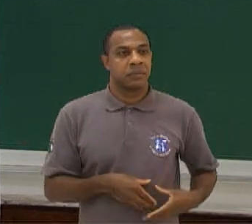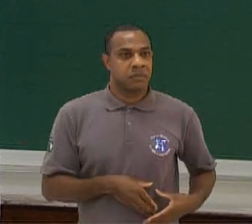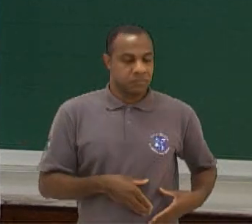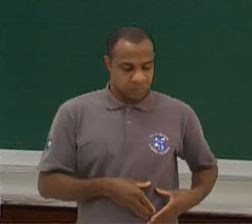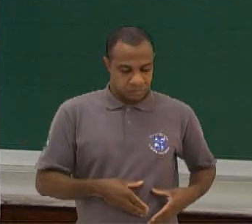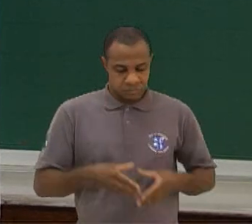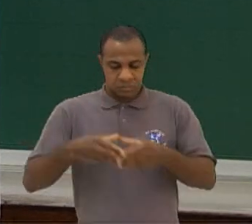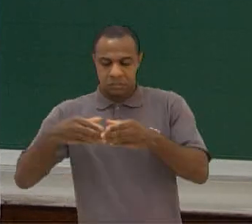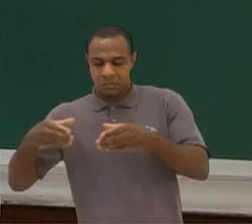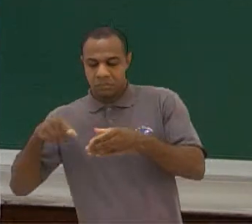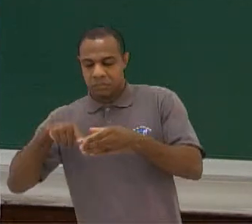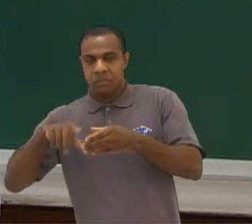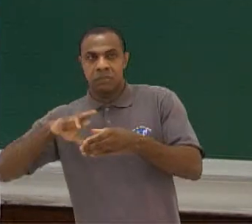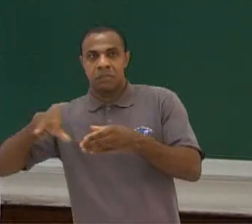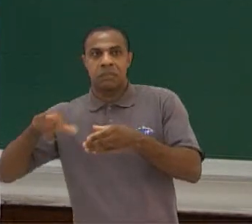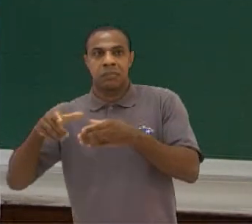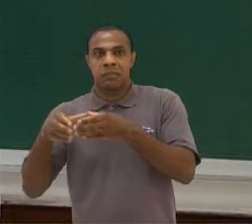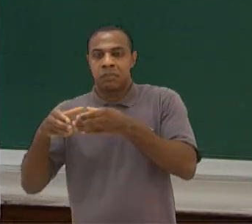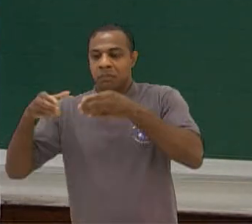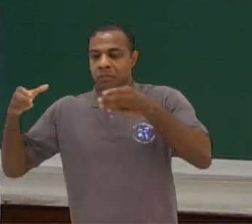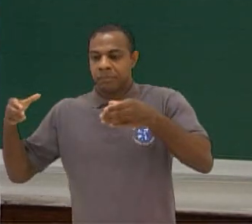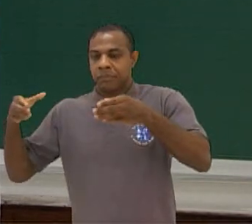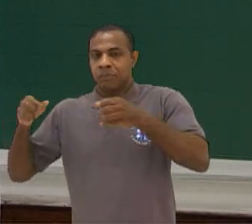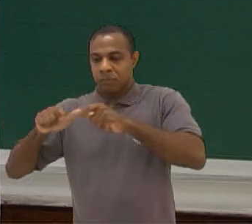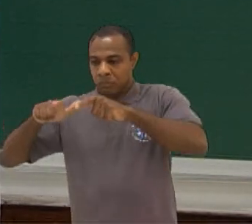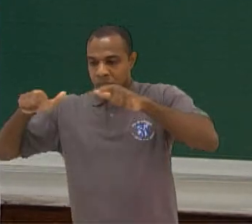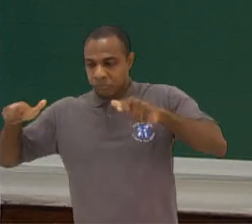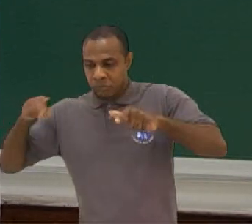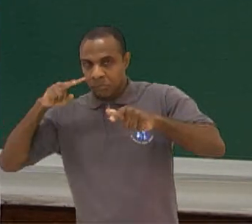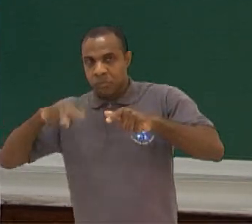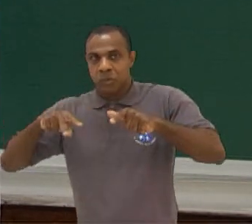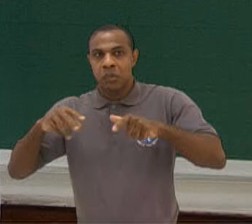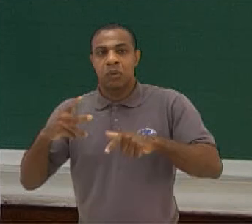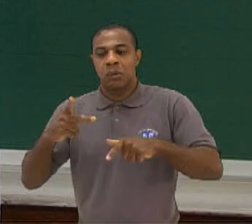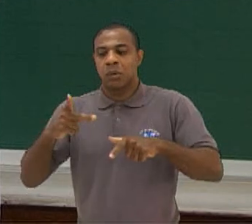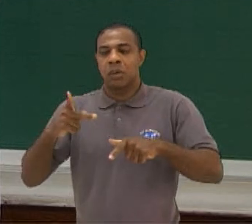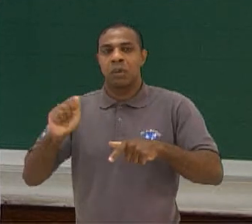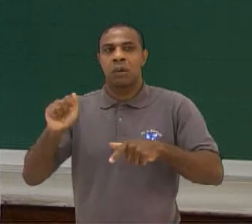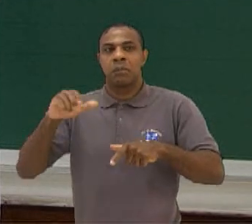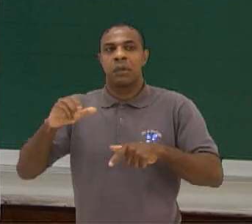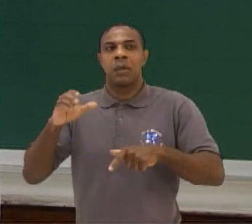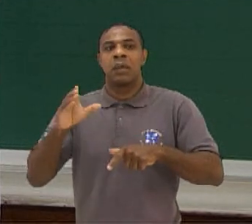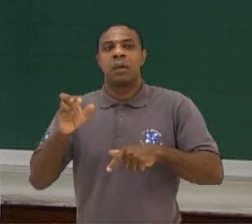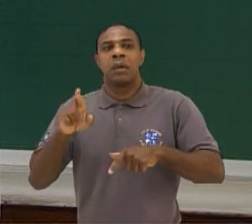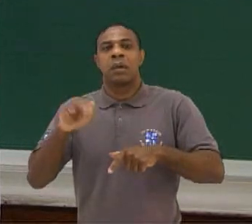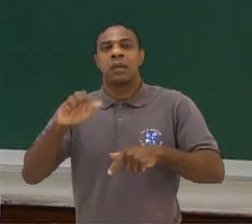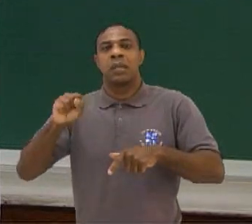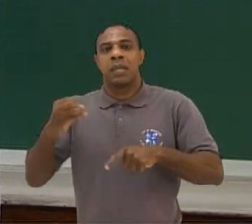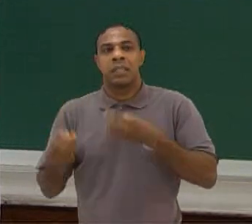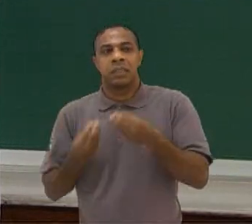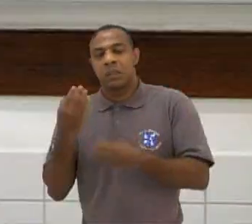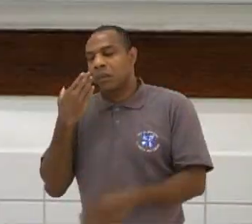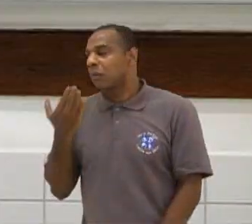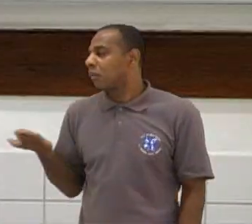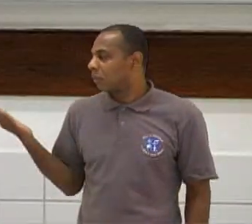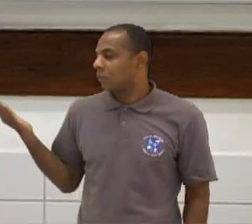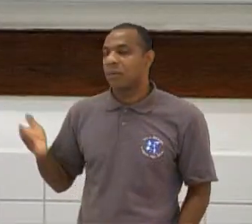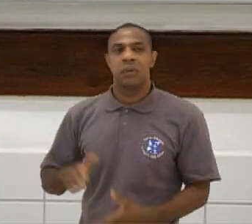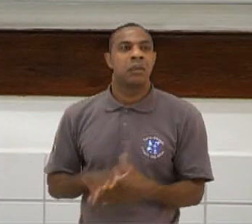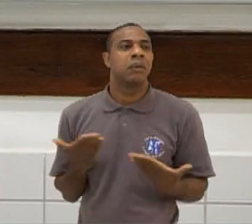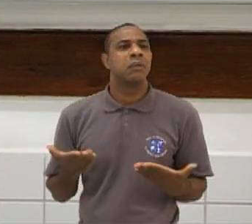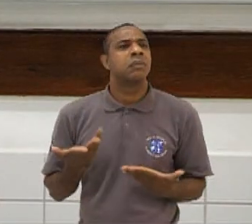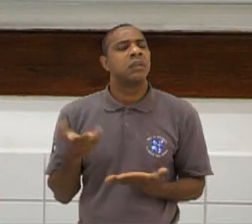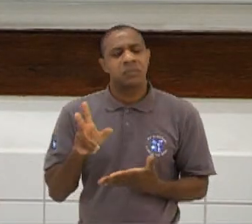ó, esse pedacinho aqui, e aumentei esse aqui, que é o pâncreas, que é muito importante a gente estar falando aqui. Vocês já ouviram falar